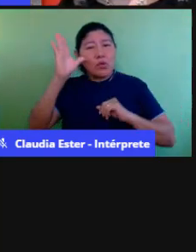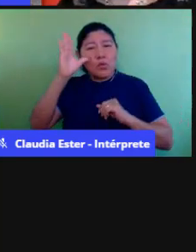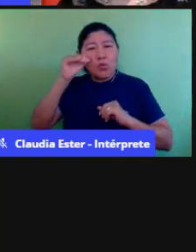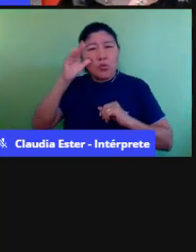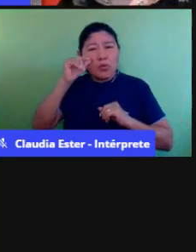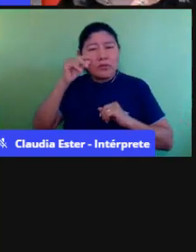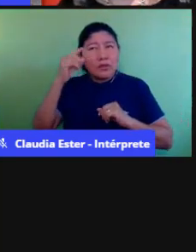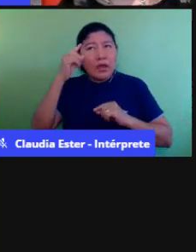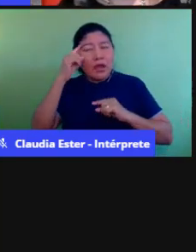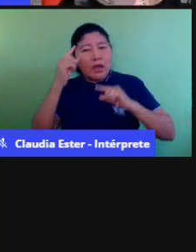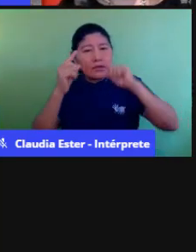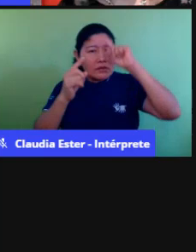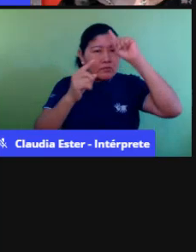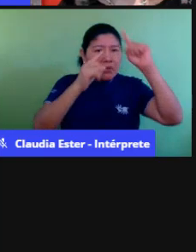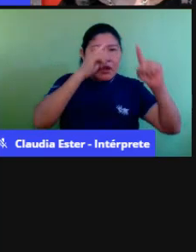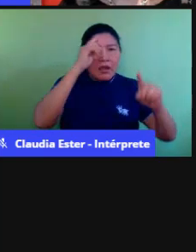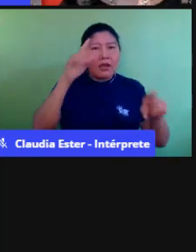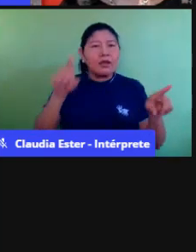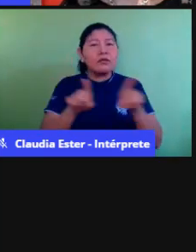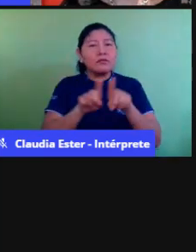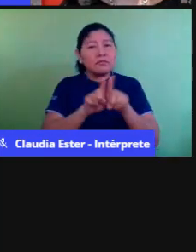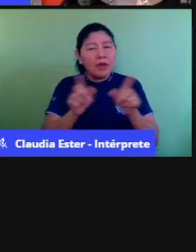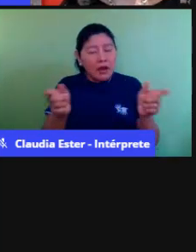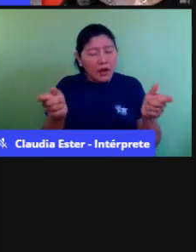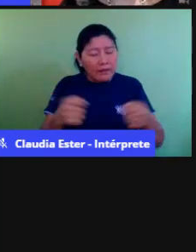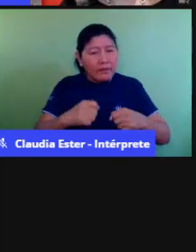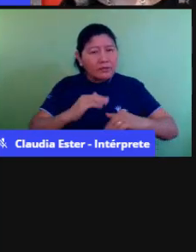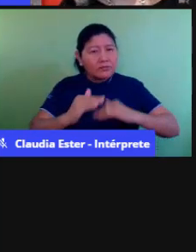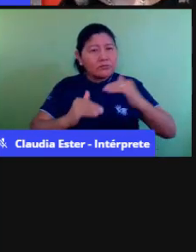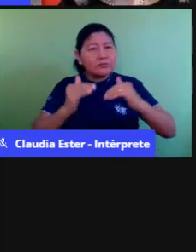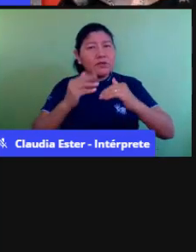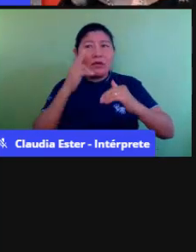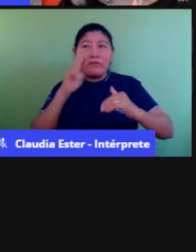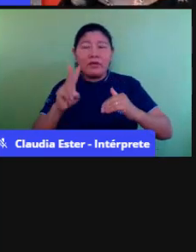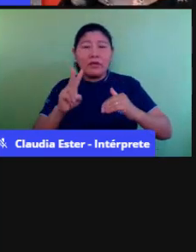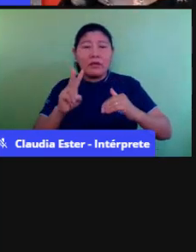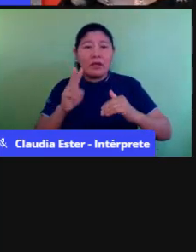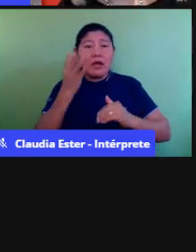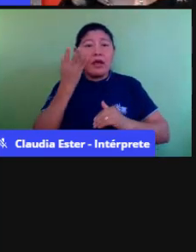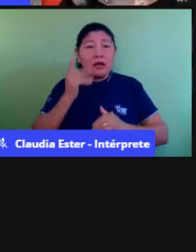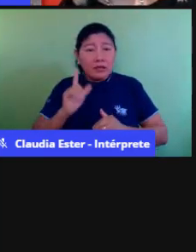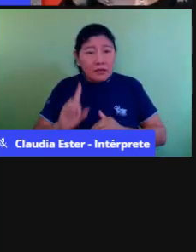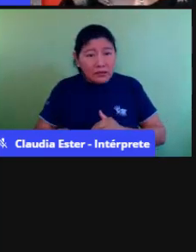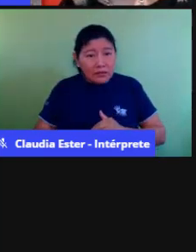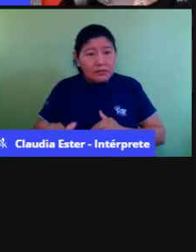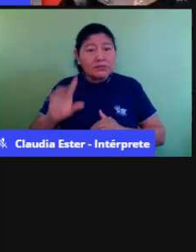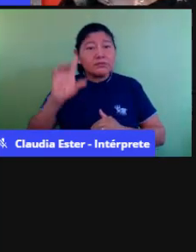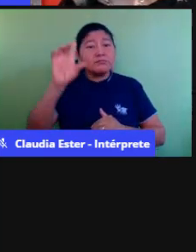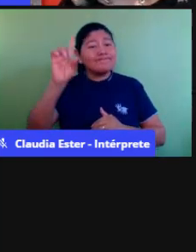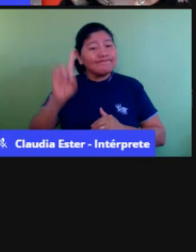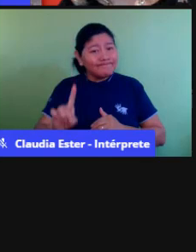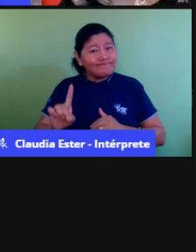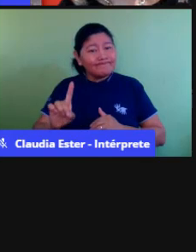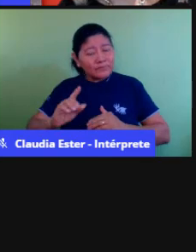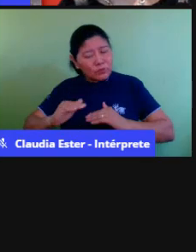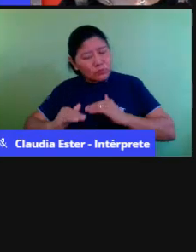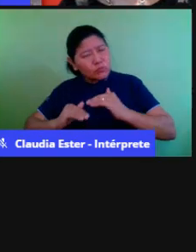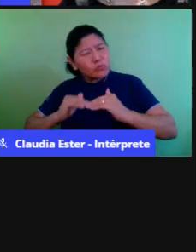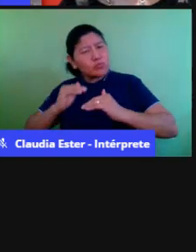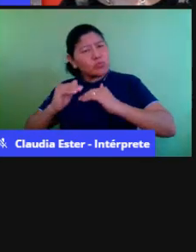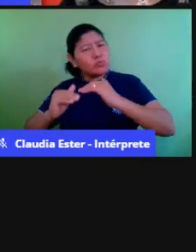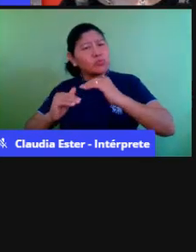clareza sobre o direito das crianças é uma concepção de infância. Como a educação infantil é o ponto